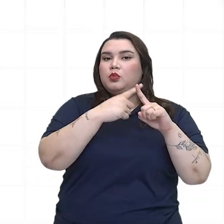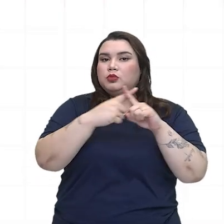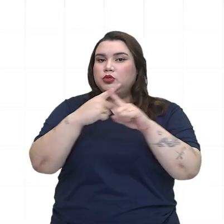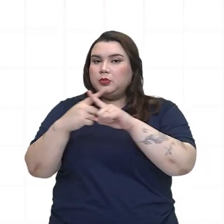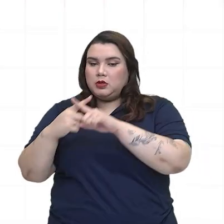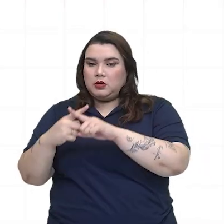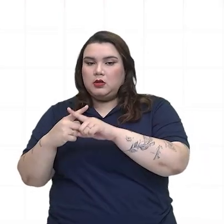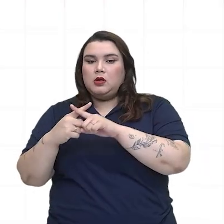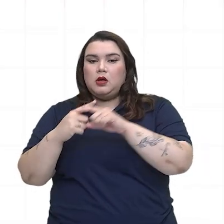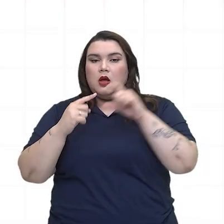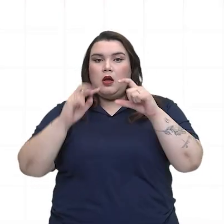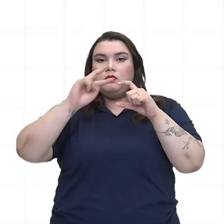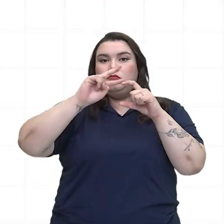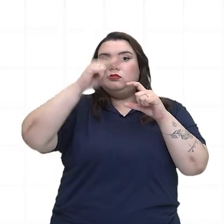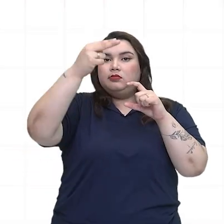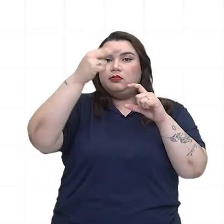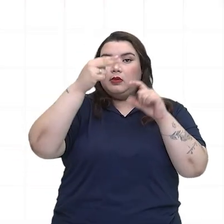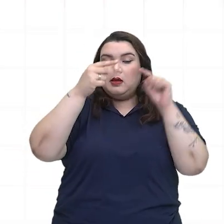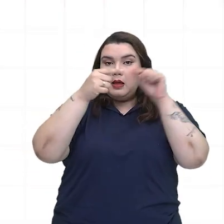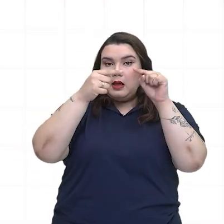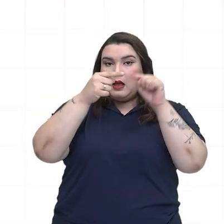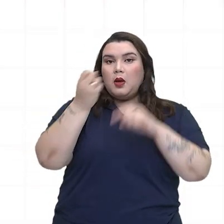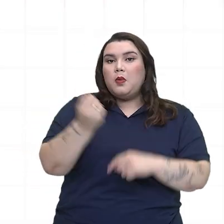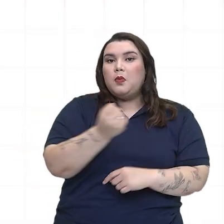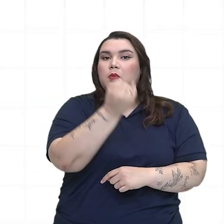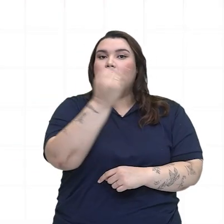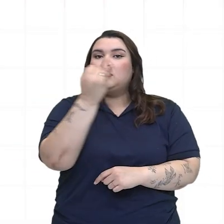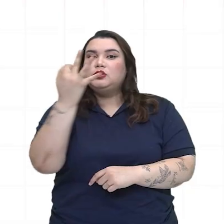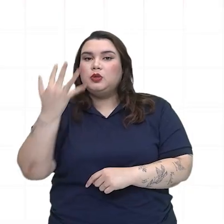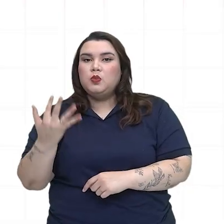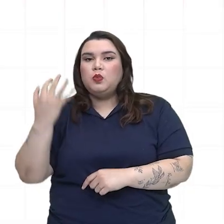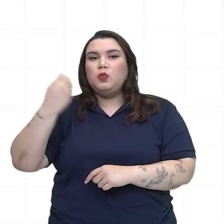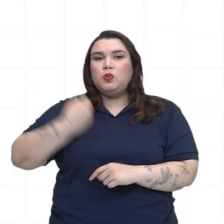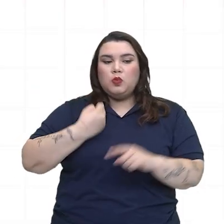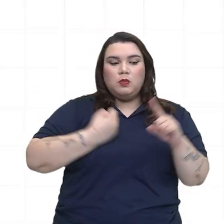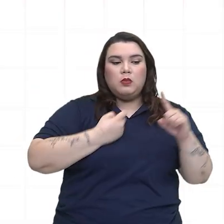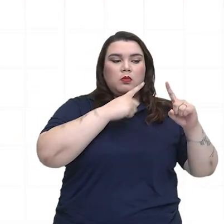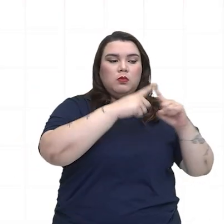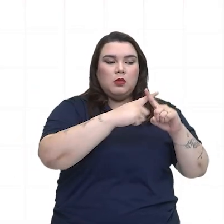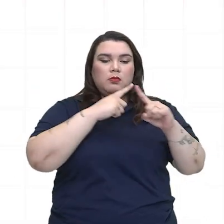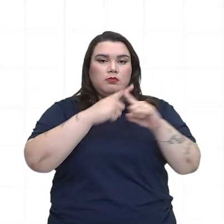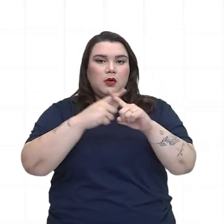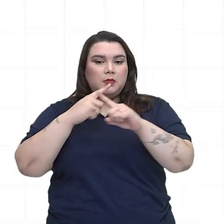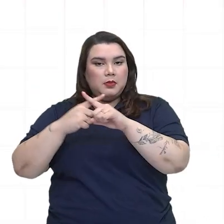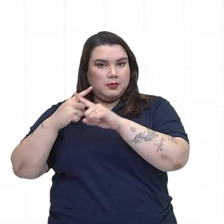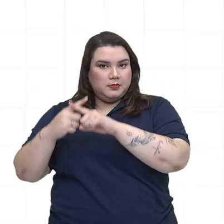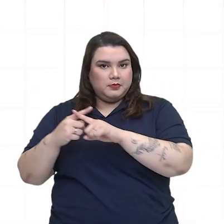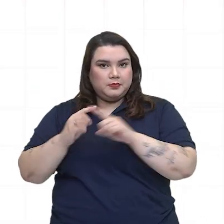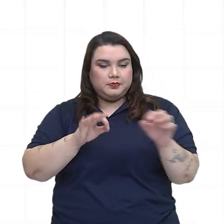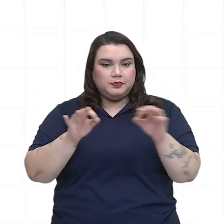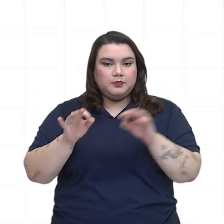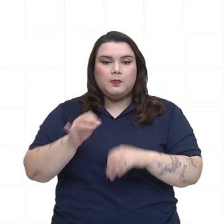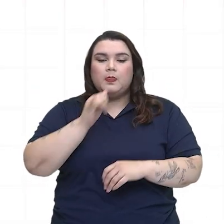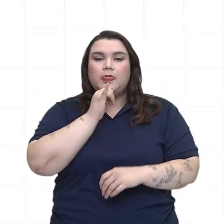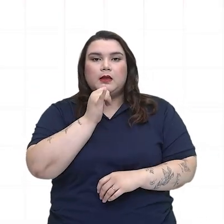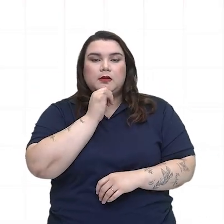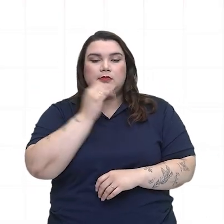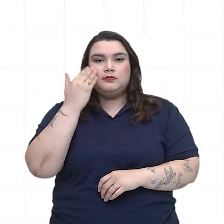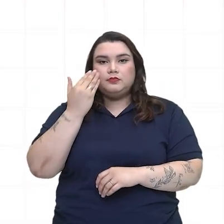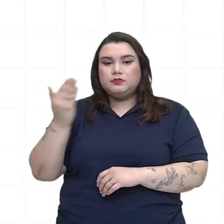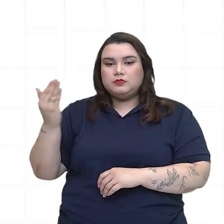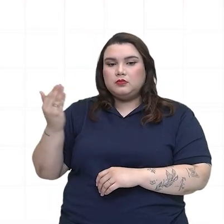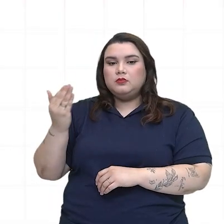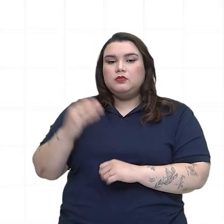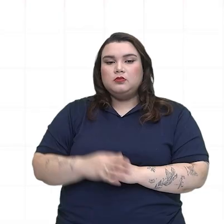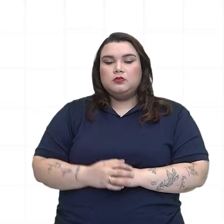o expoente é a quantidade de vezes que esse fator vai ser multiplicado por ele mesmo. Por exemplo, a gente lê aqui,